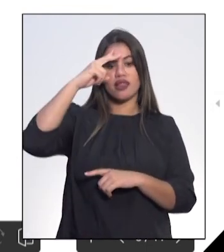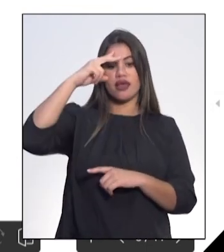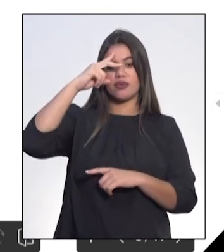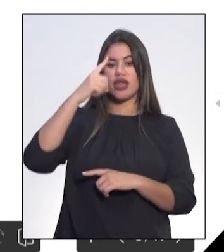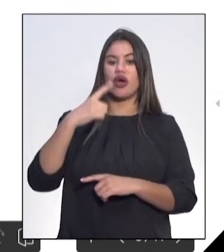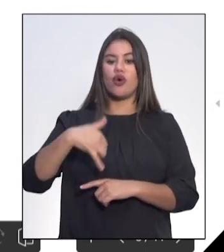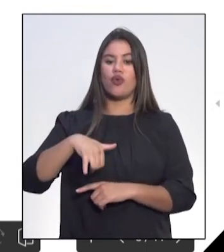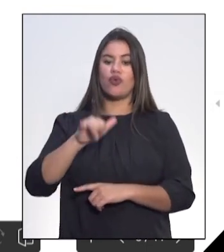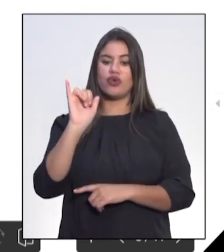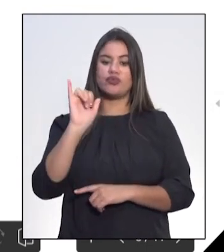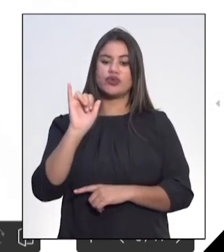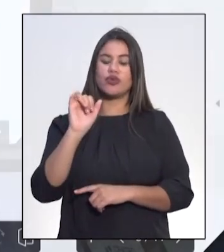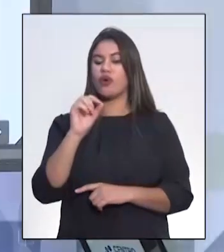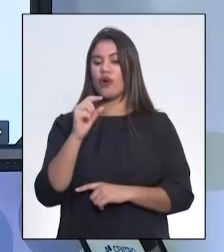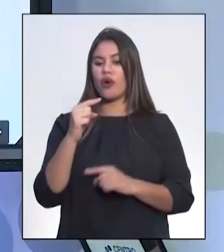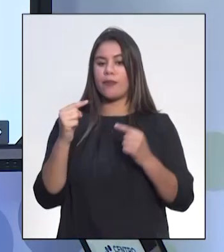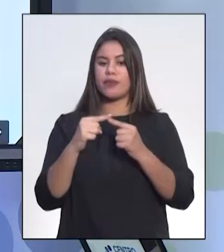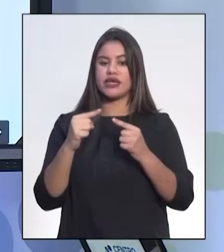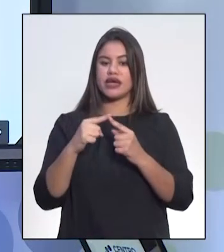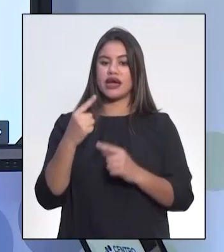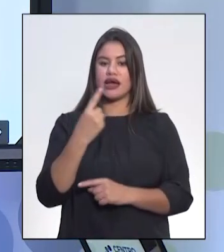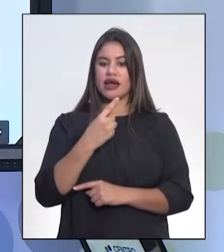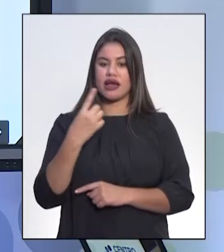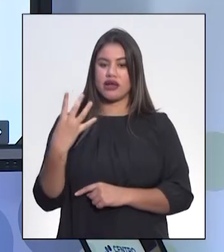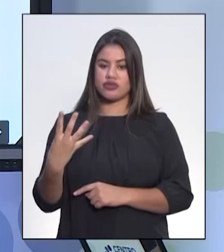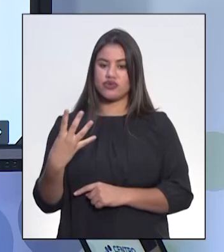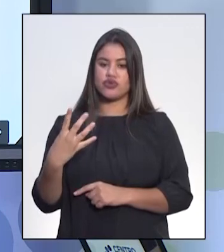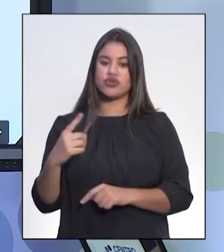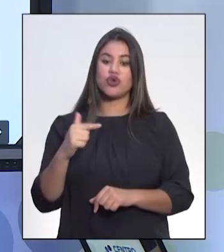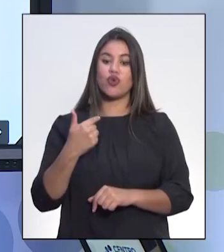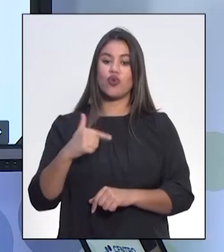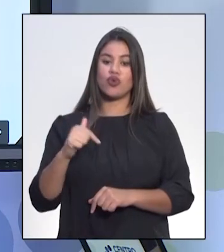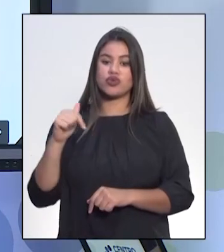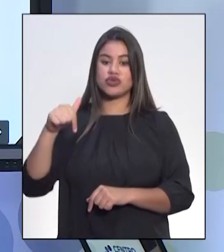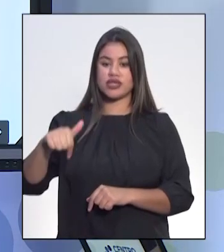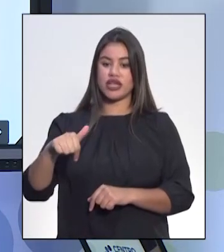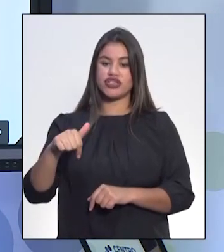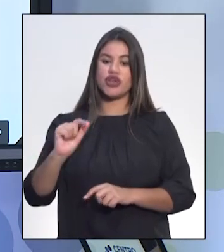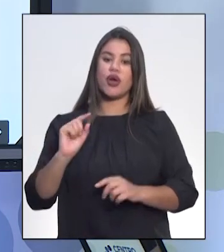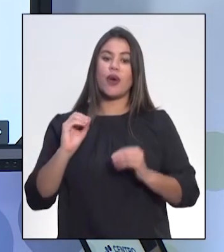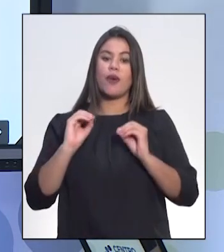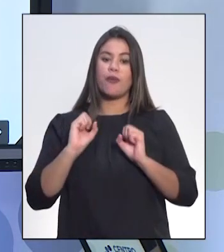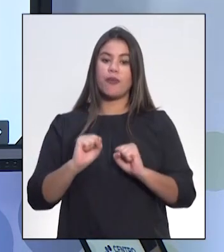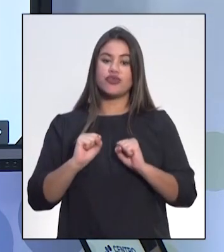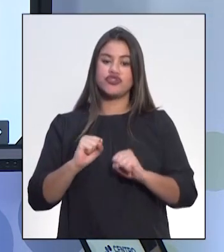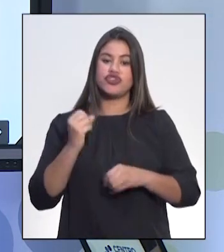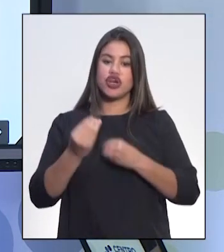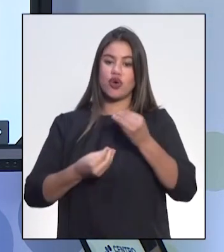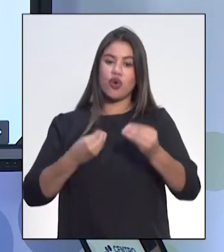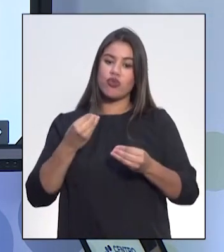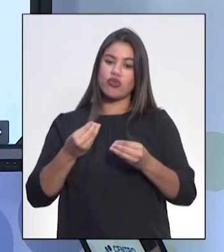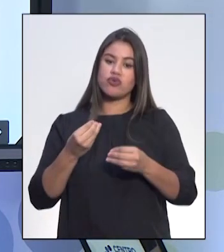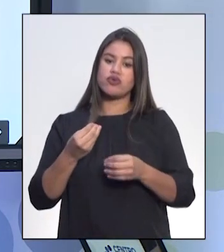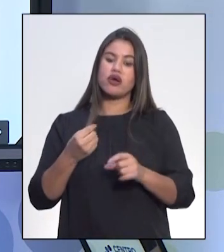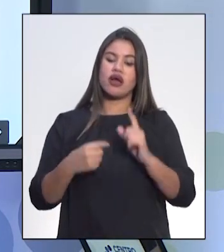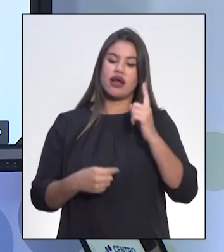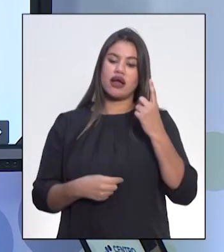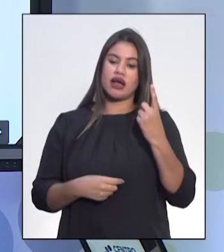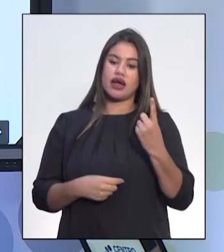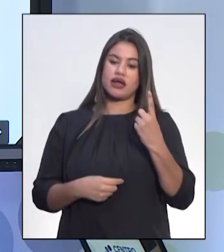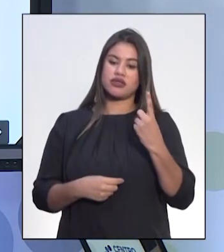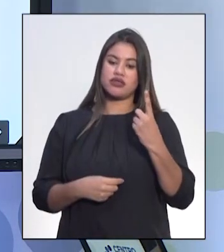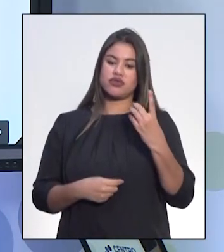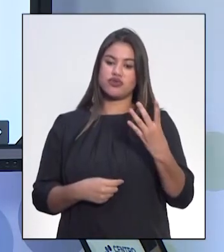14 e o meu x valia 7. Está vendo que eu anotei o desenho aqui? Muito bem, eu poderia ter achado a área máxima só multiplicando 14 por